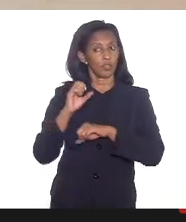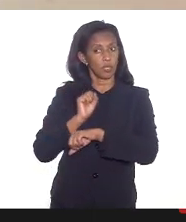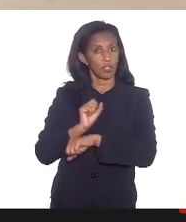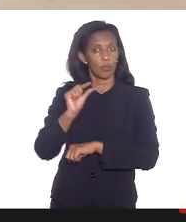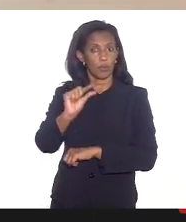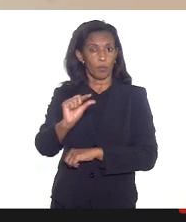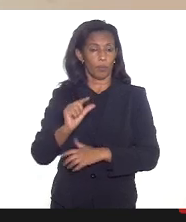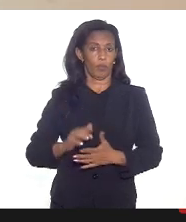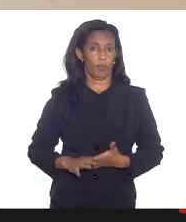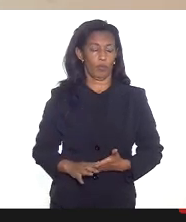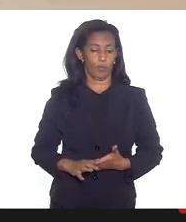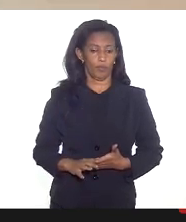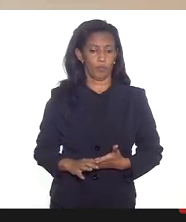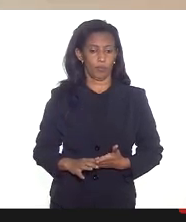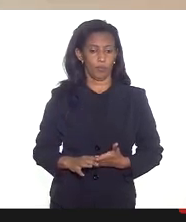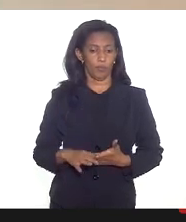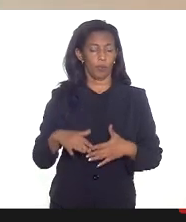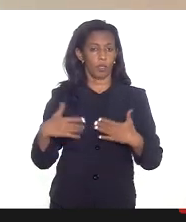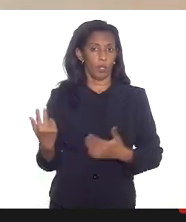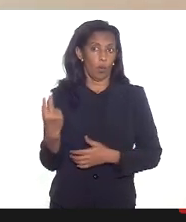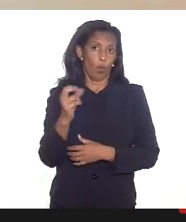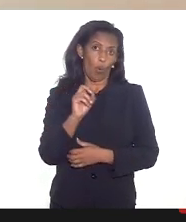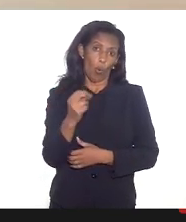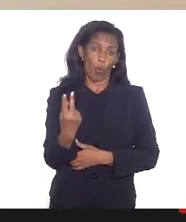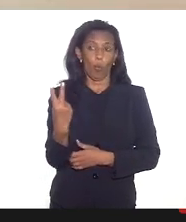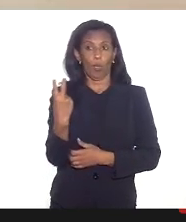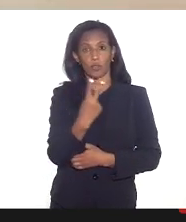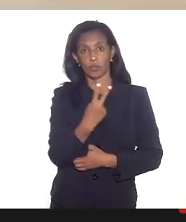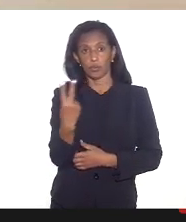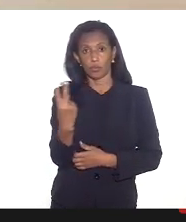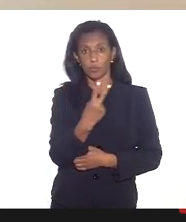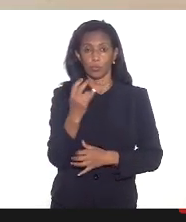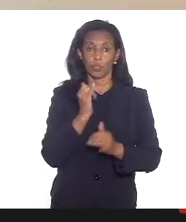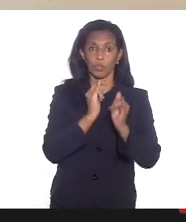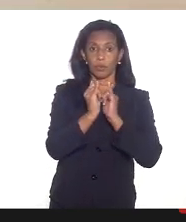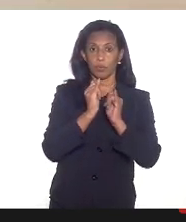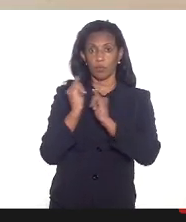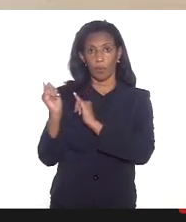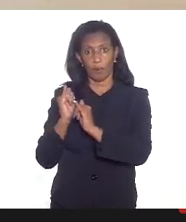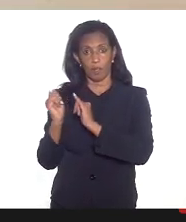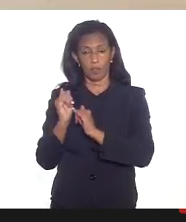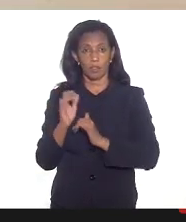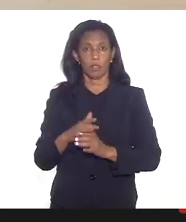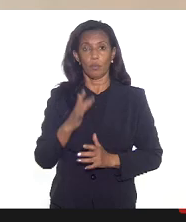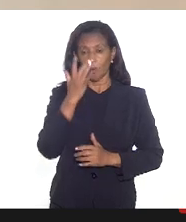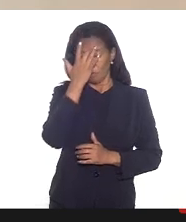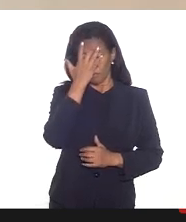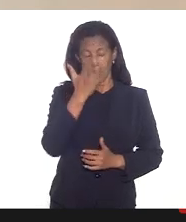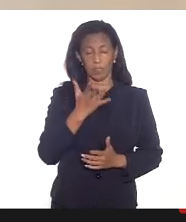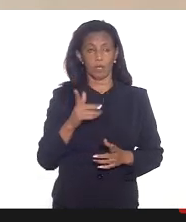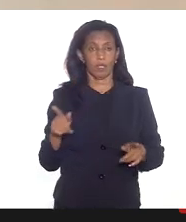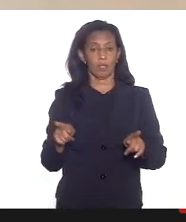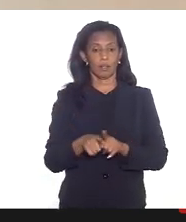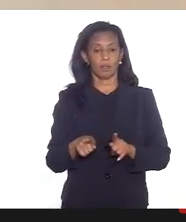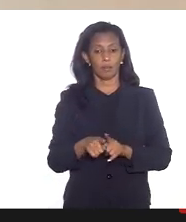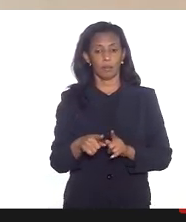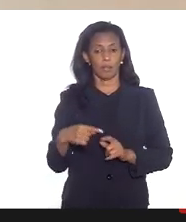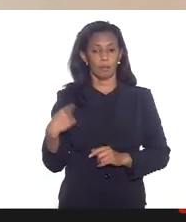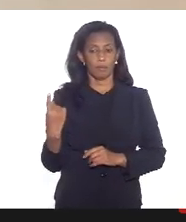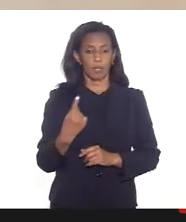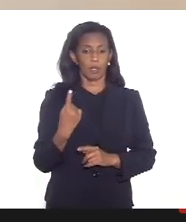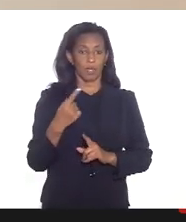deliberação para sair uma resolução de saia com as duas ou as duas informações isso facilitaria também